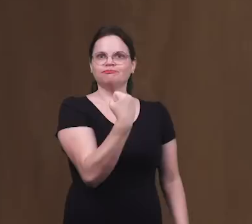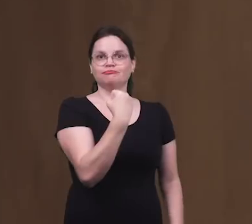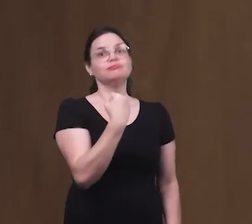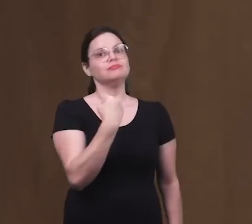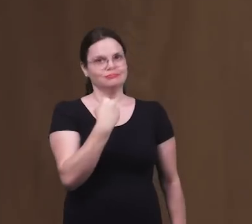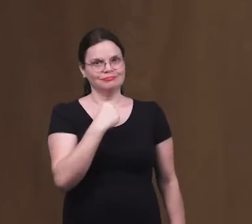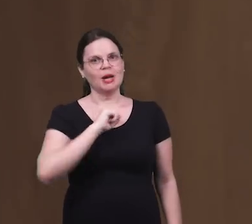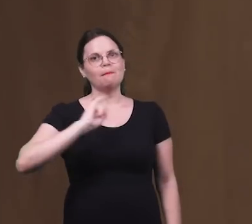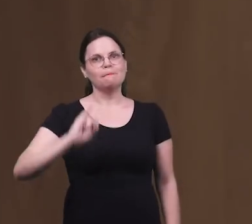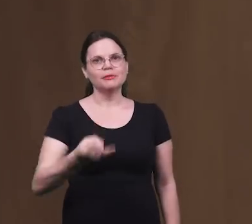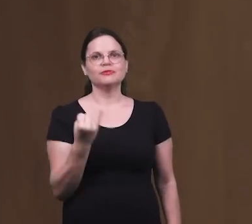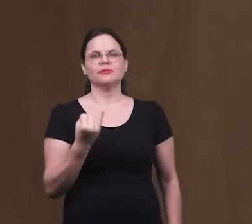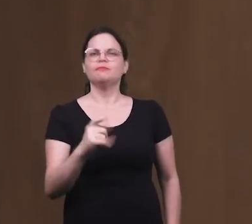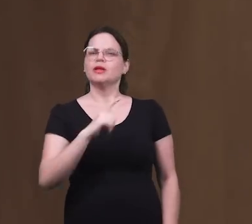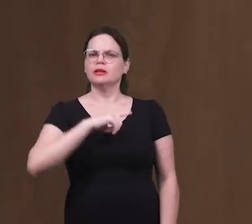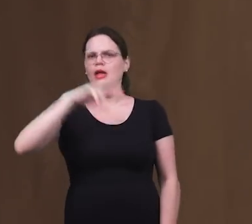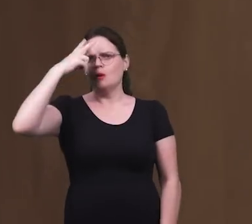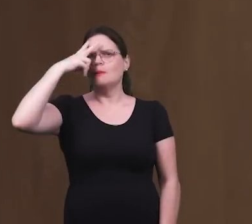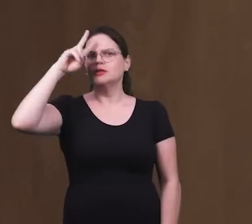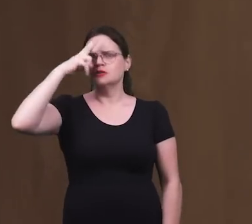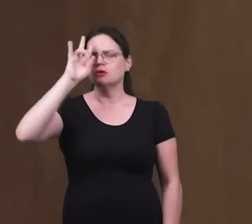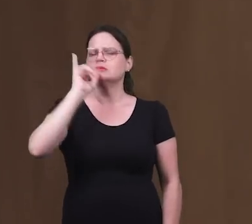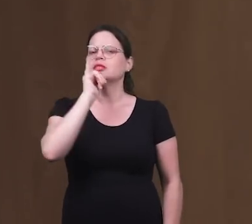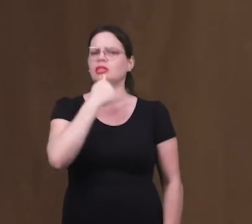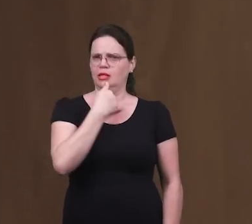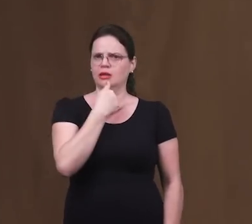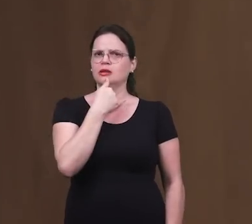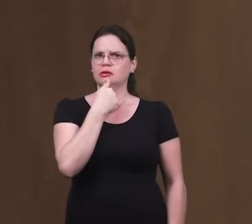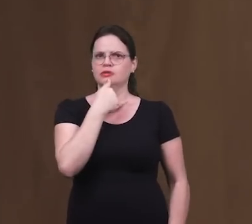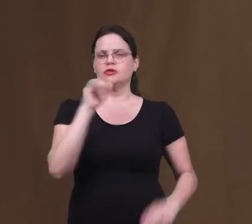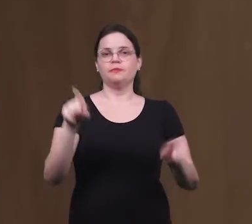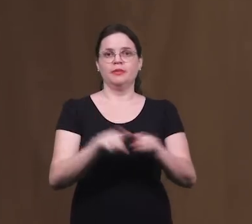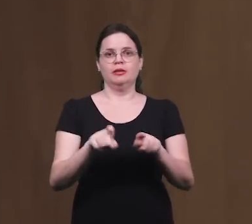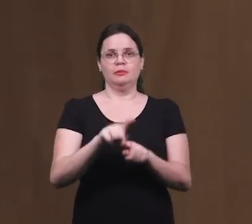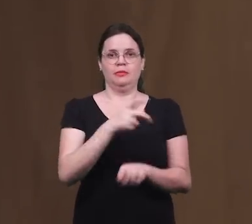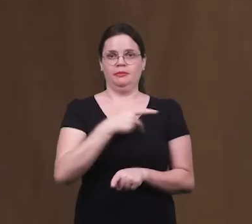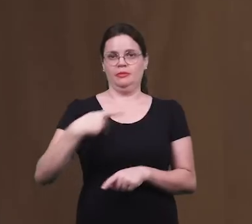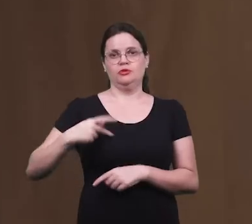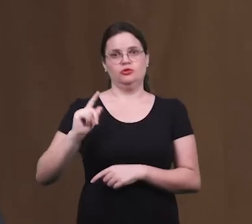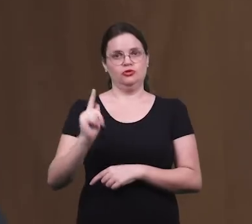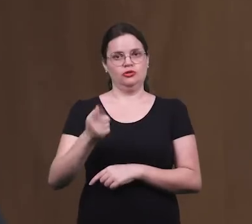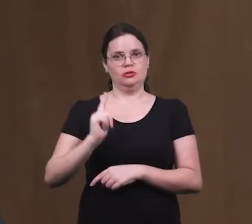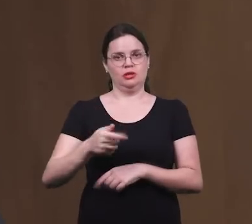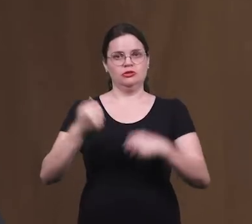uma história, inclusive é uma história triste, que é contada até pelo pastor Gedeuti,